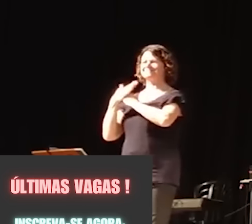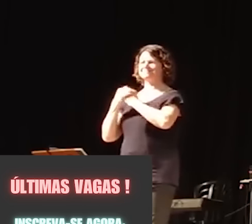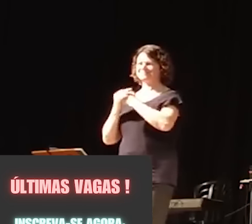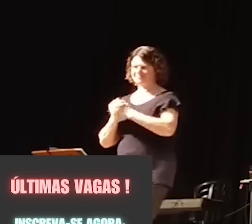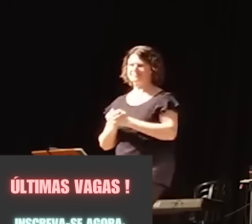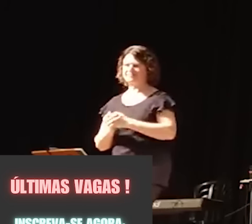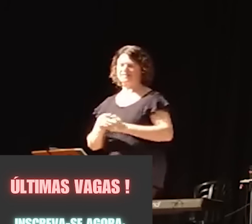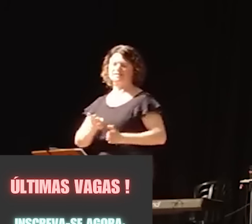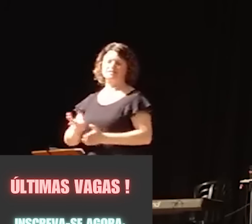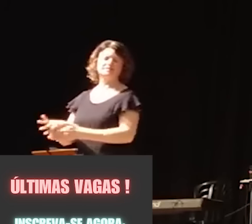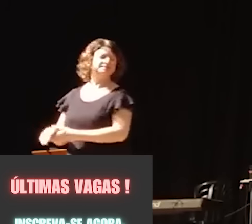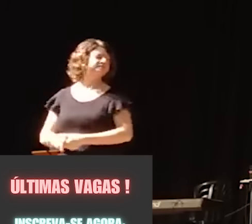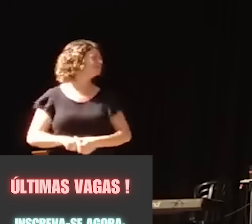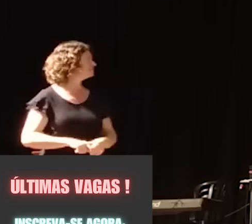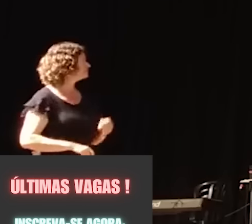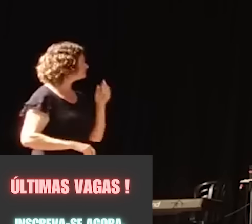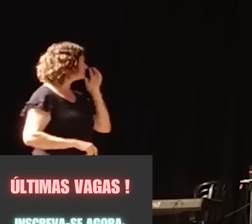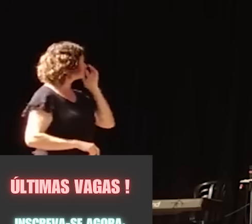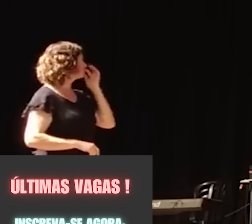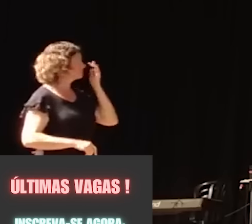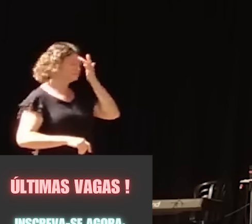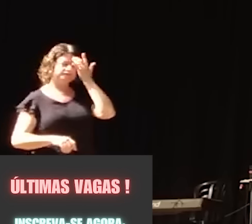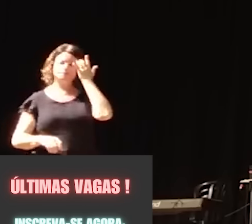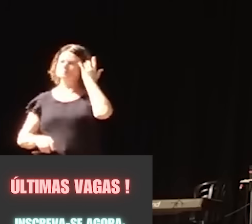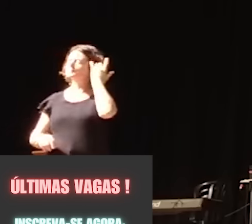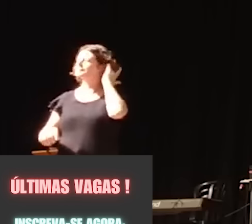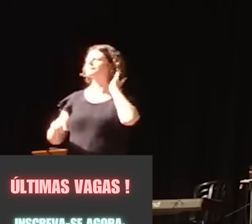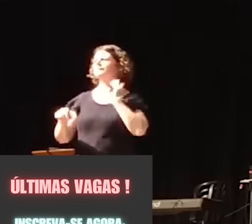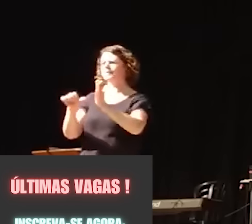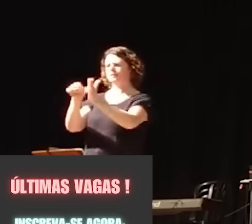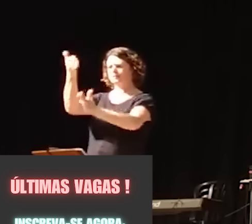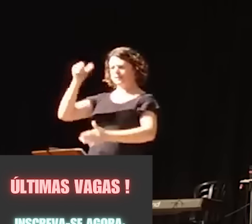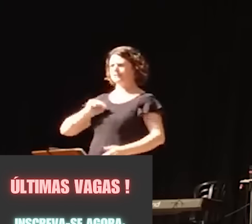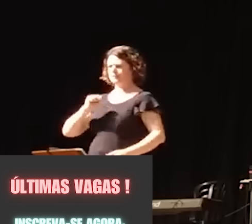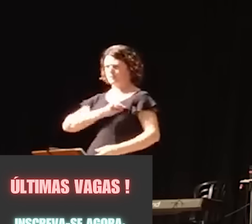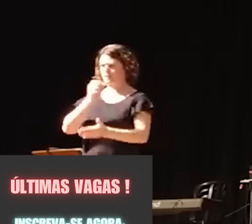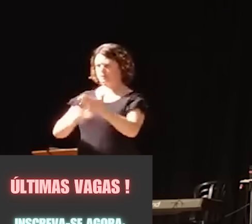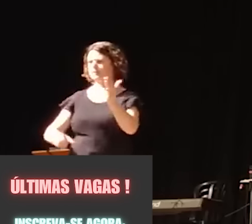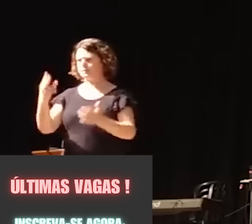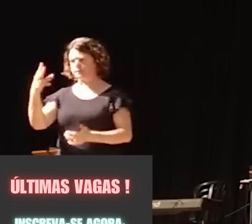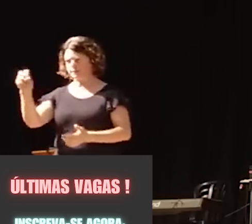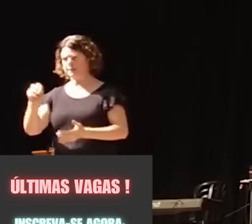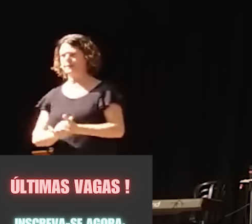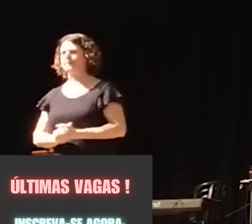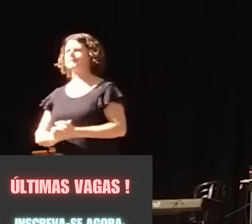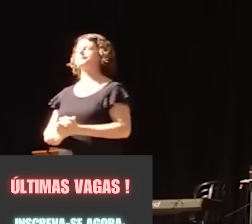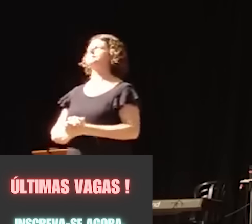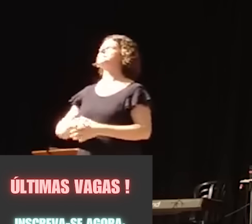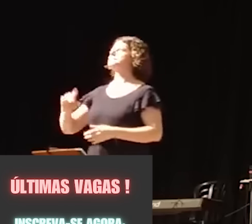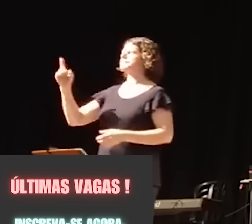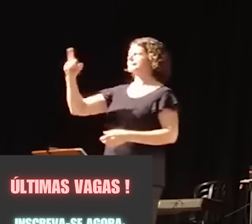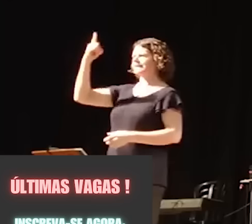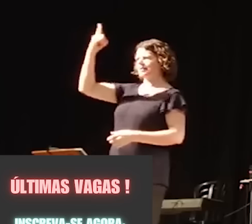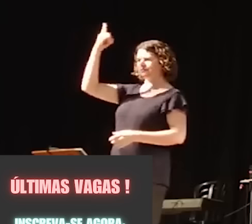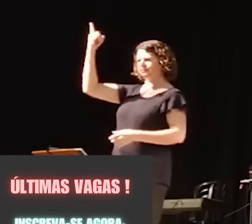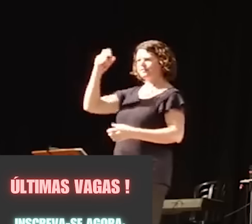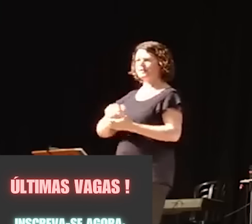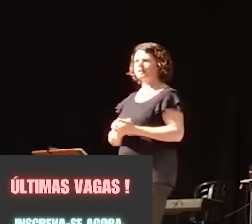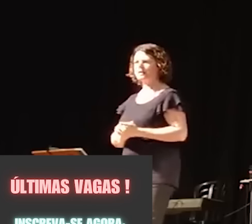passar Davi os atacou Samuel 30 no dia seguinte desde o amanhecer até a tarde nenhum